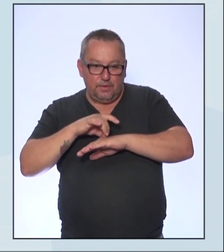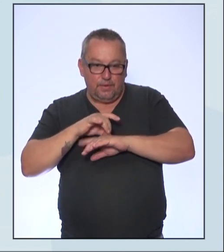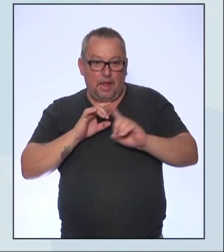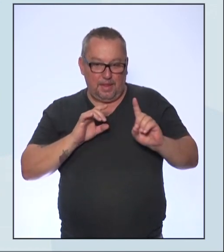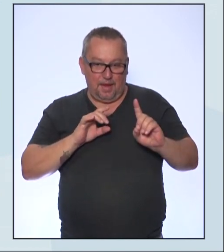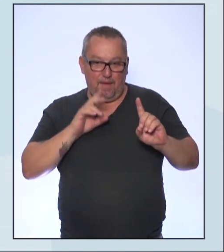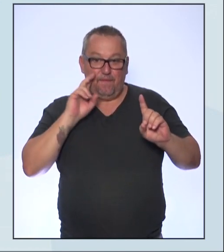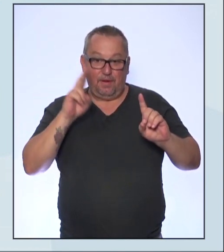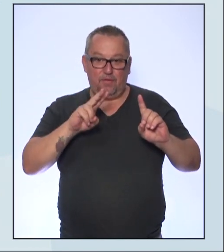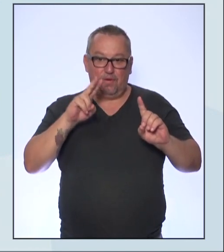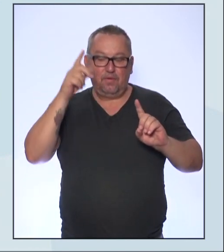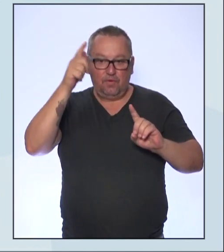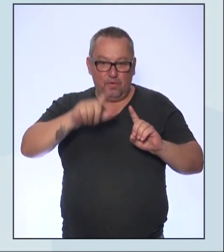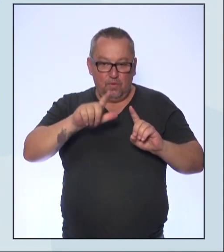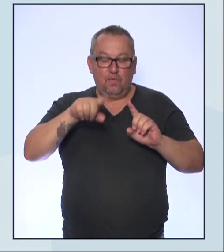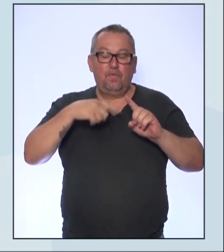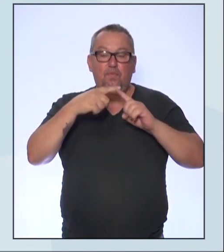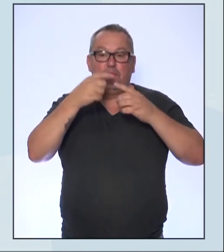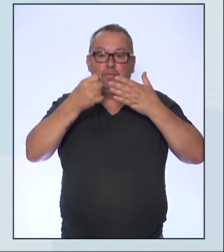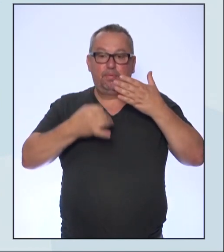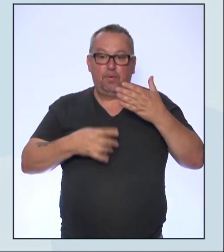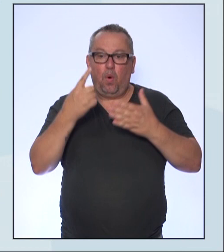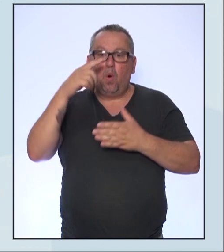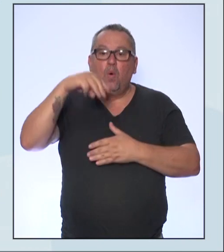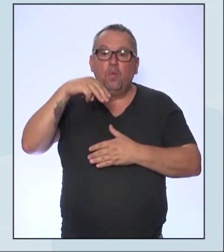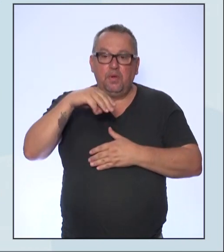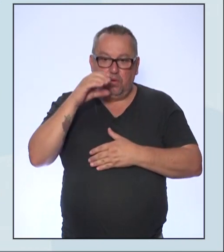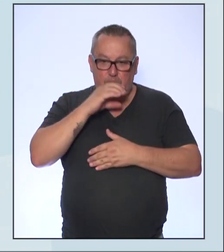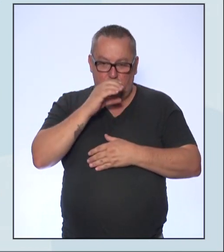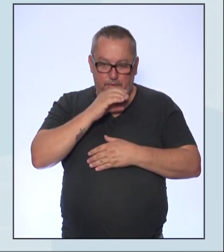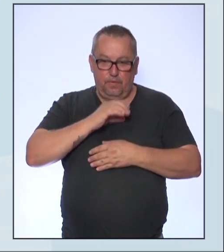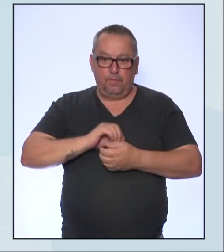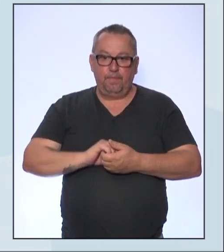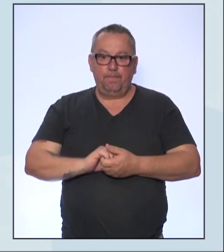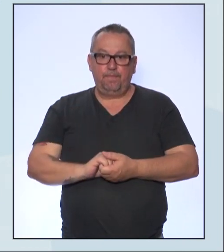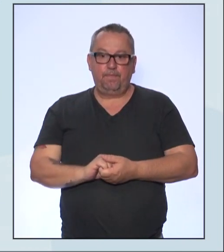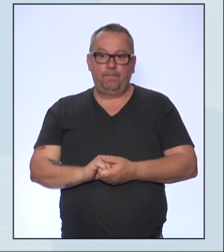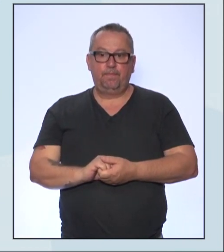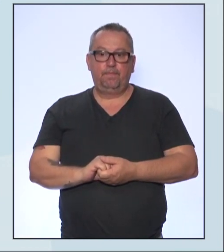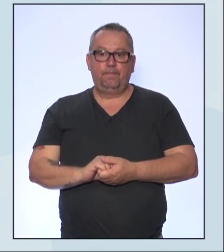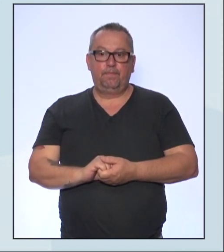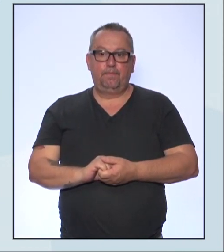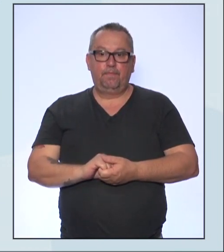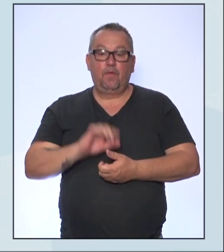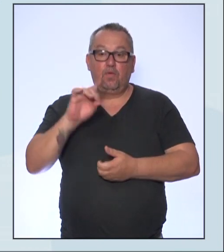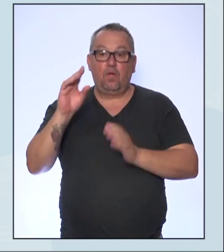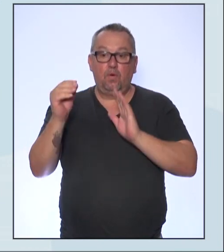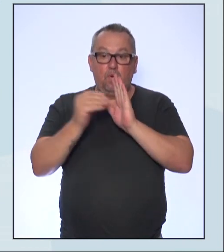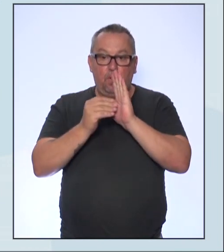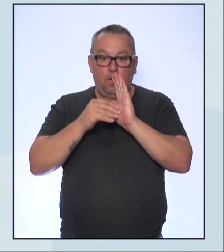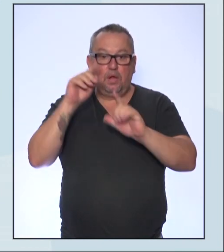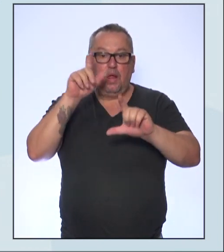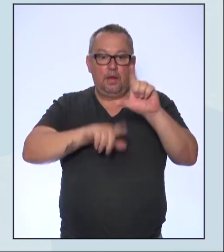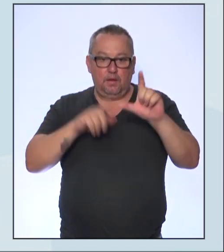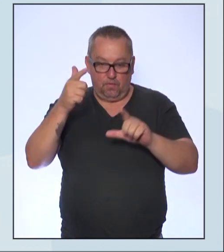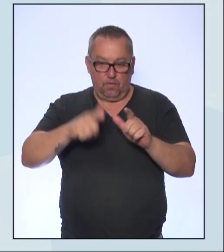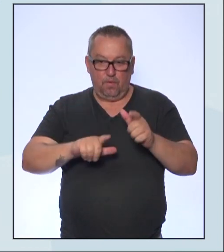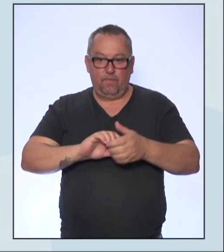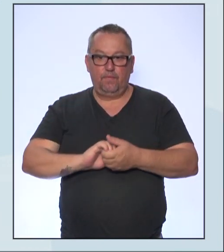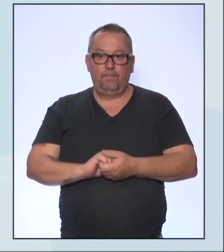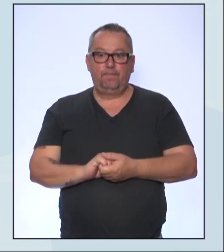lá, gente, menos de um minutinho para vocês responderem, tá bom? Só coloquem a letra